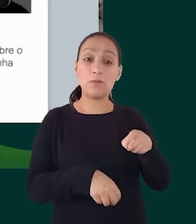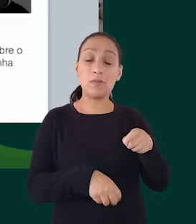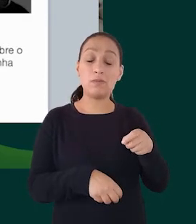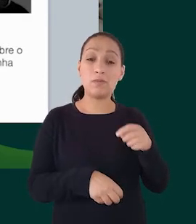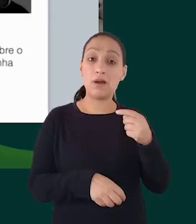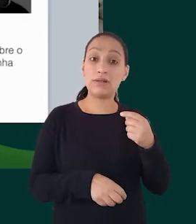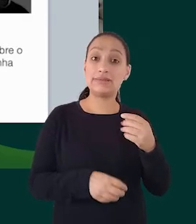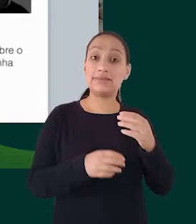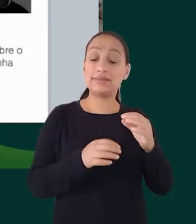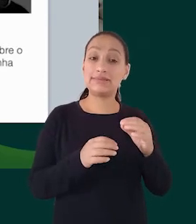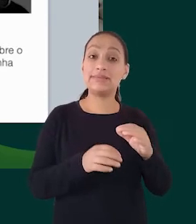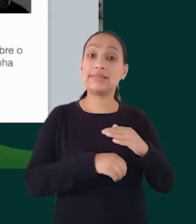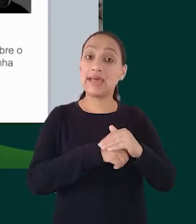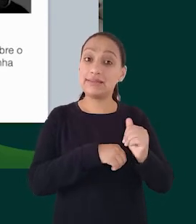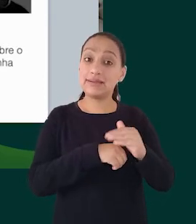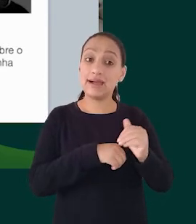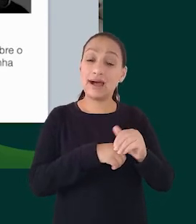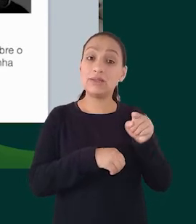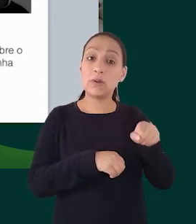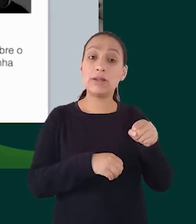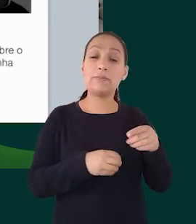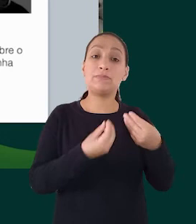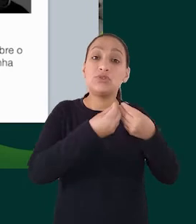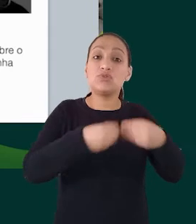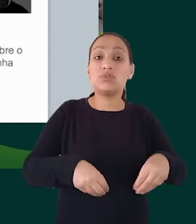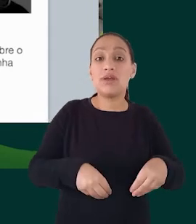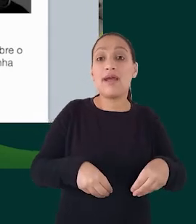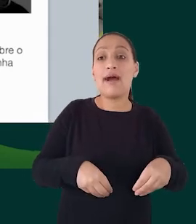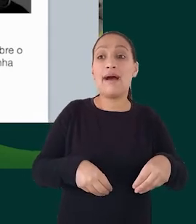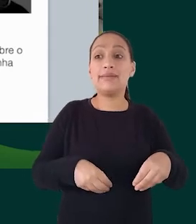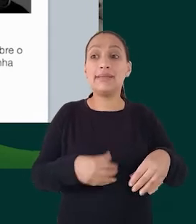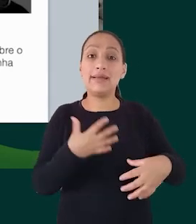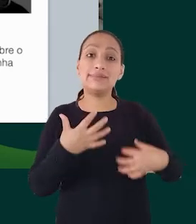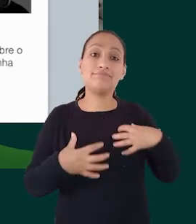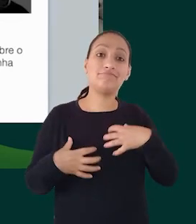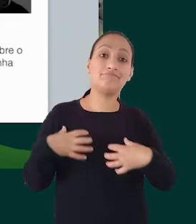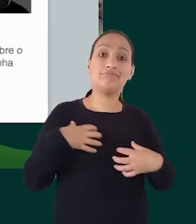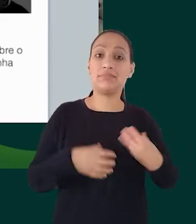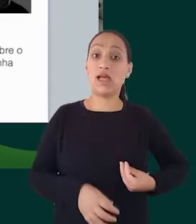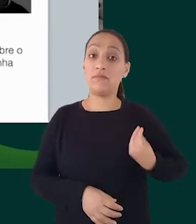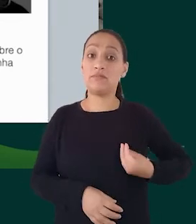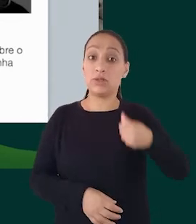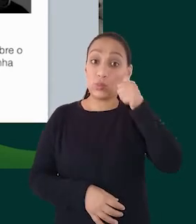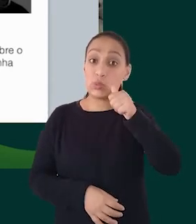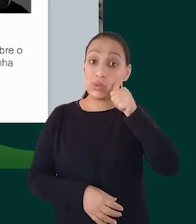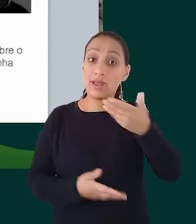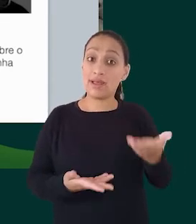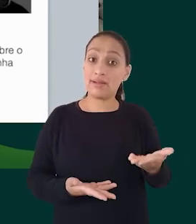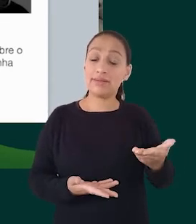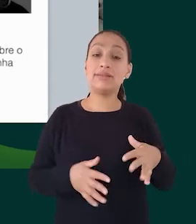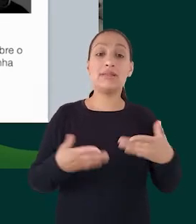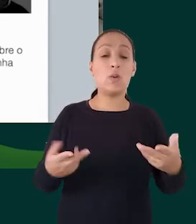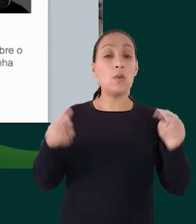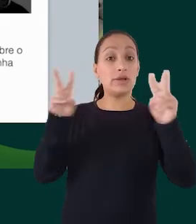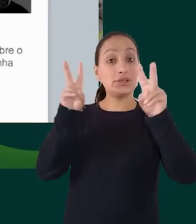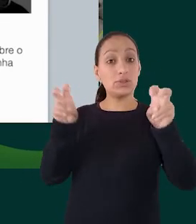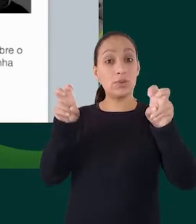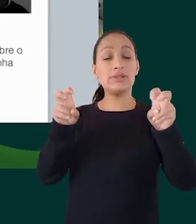pode causar transtornos para a vida dessa mulher, né? Então, aí eu chamo a atenção para uma outra coisa, que são questões